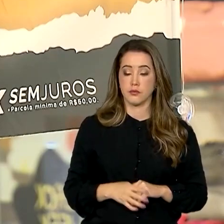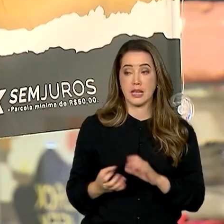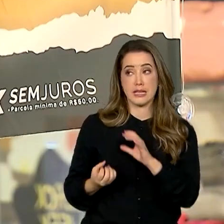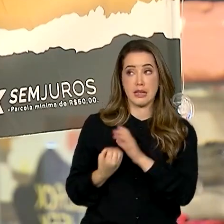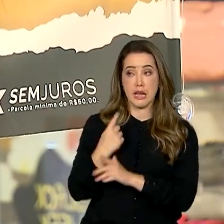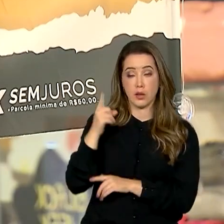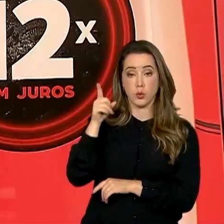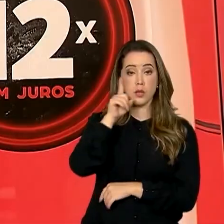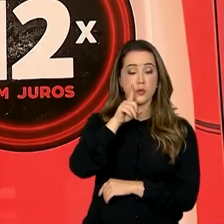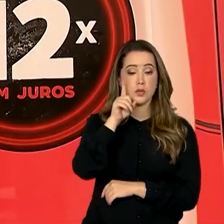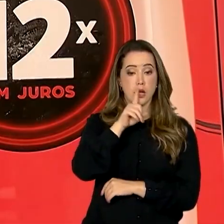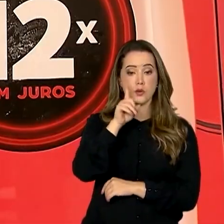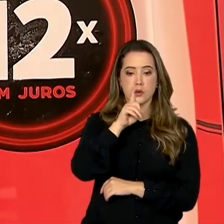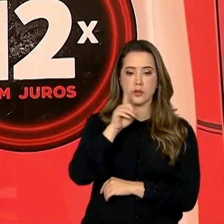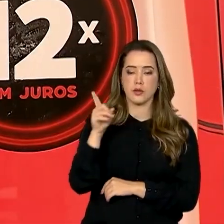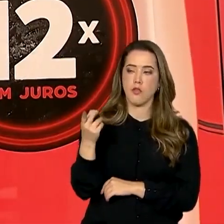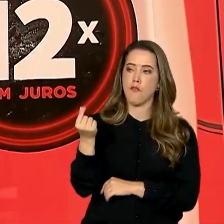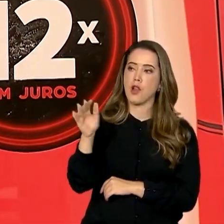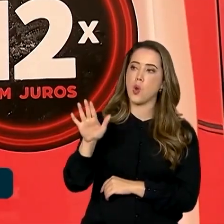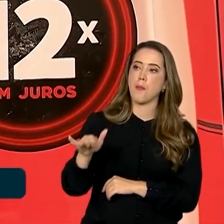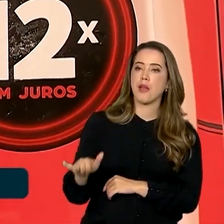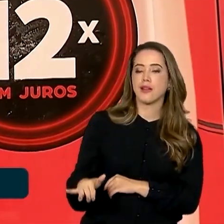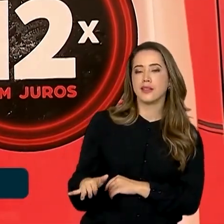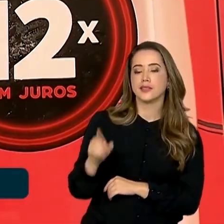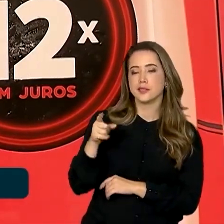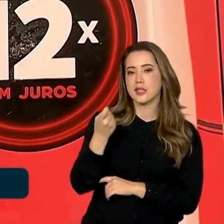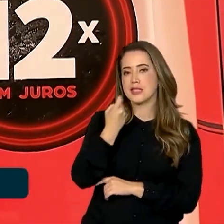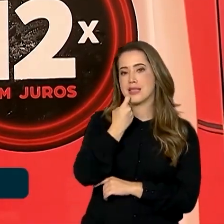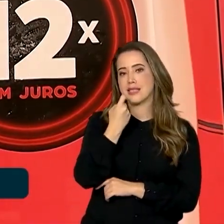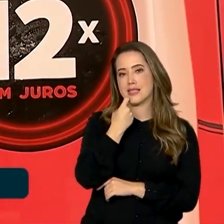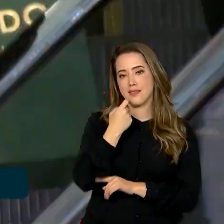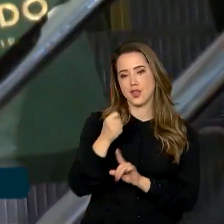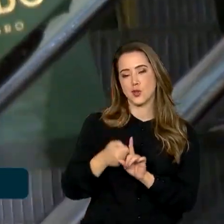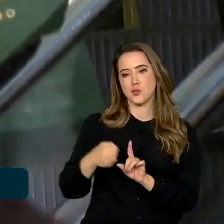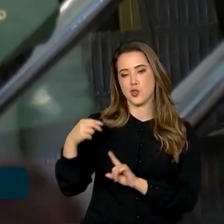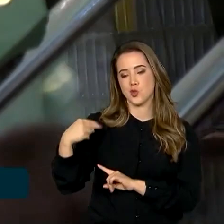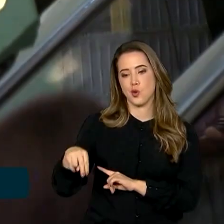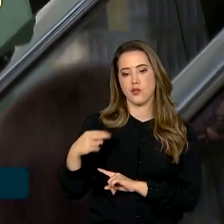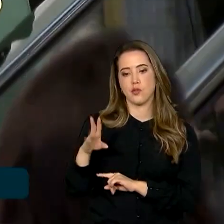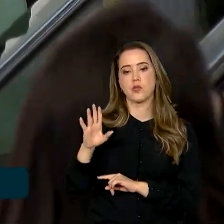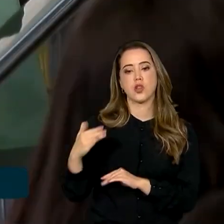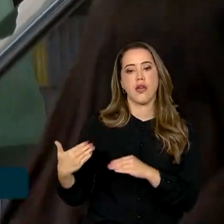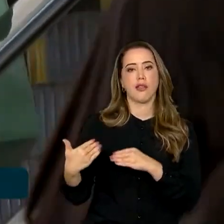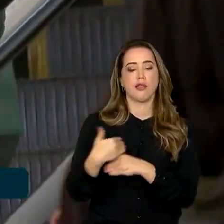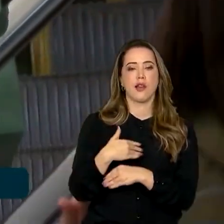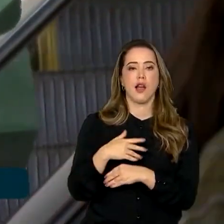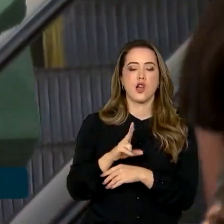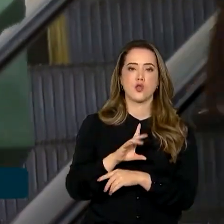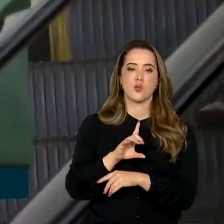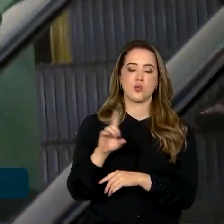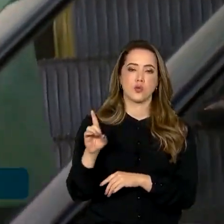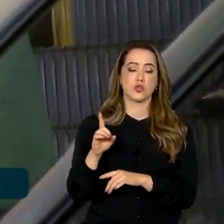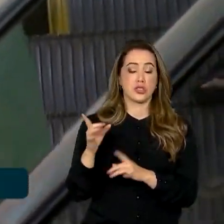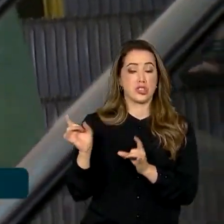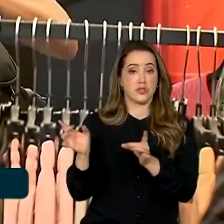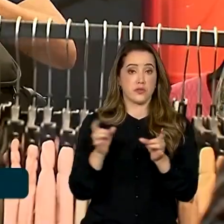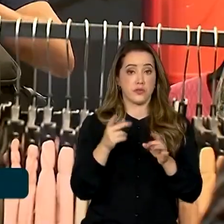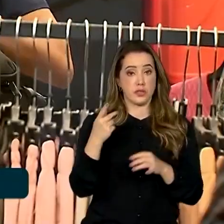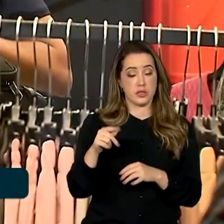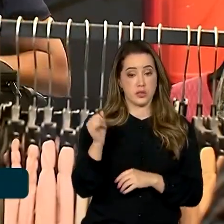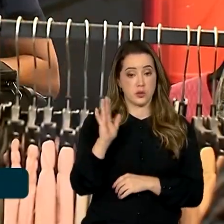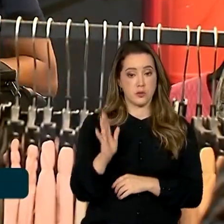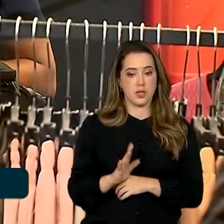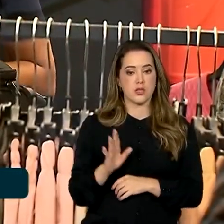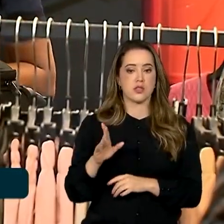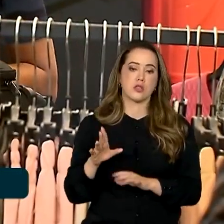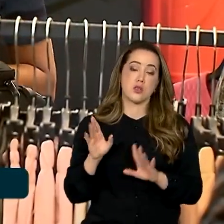nos Estados Unidos, as promoções da última sexta-feira de novembro já entraram para o calendário do comércio no Brasil